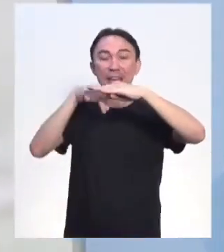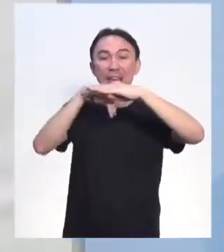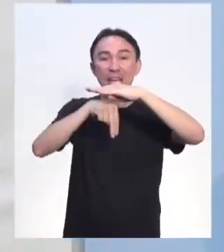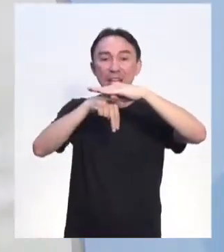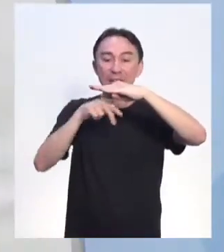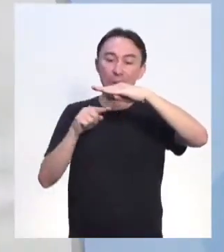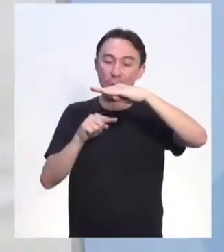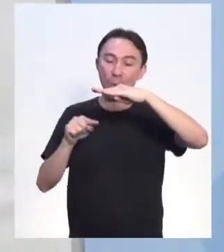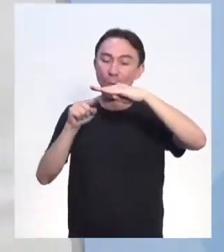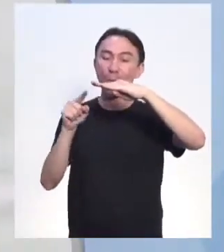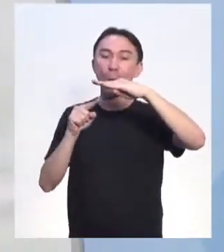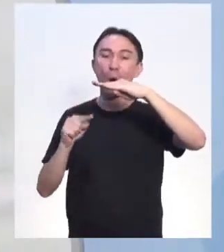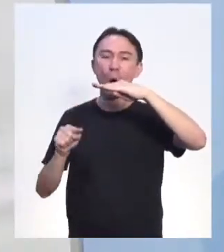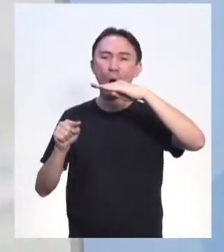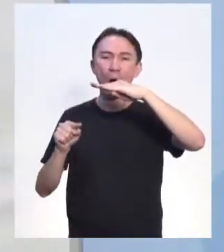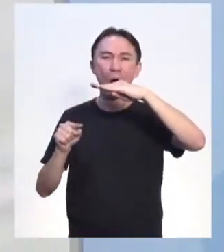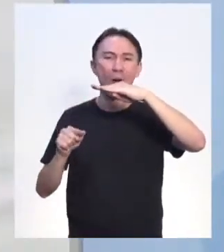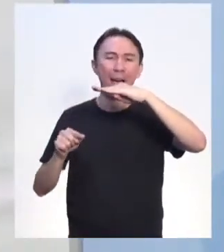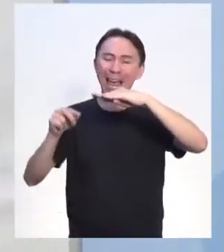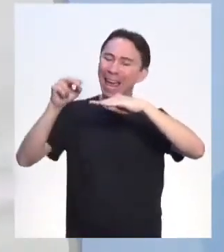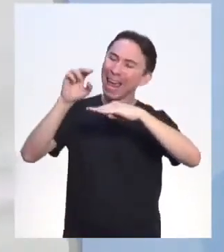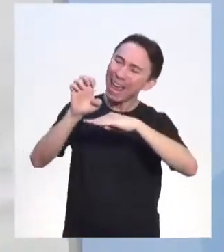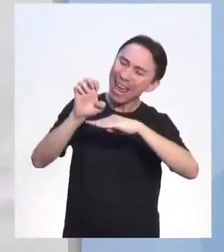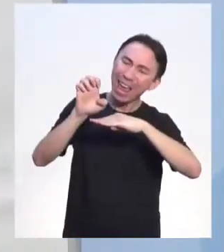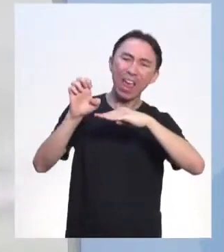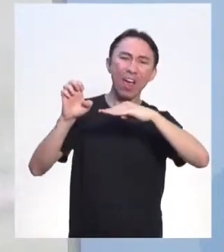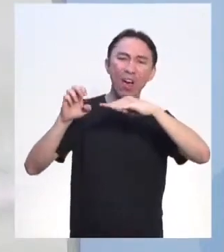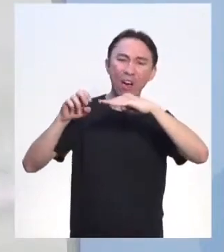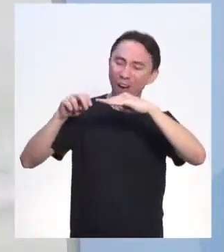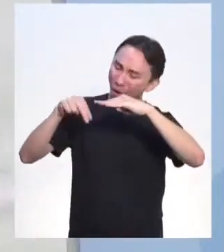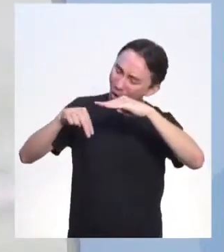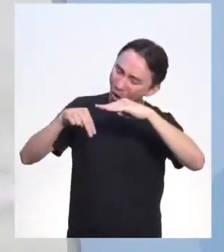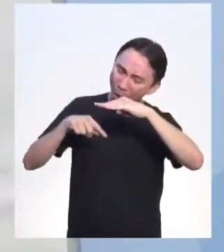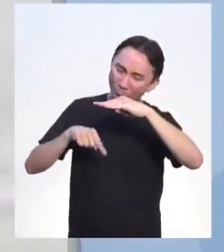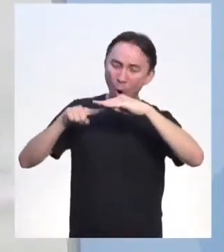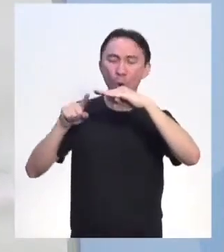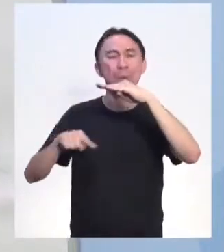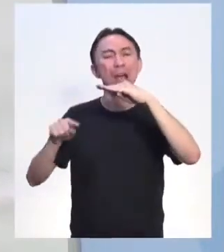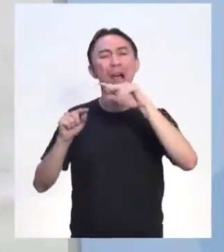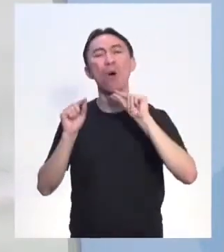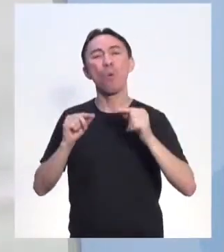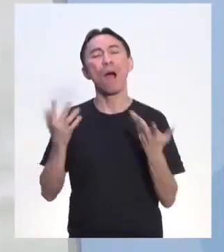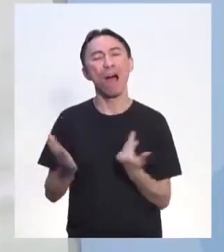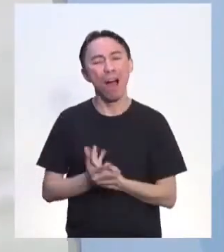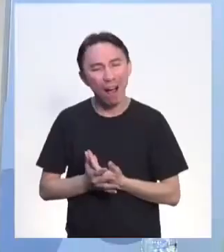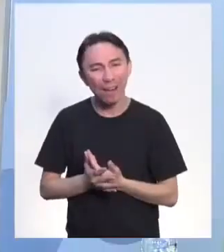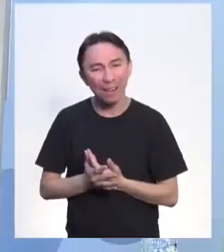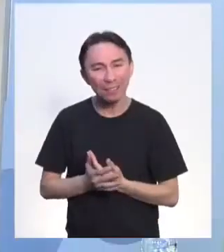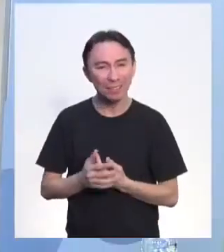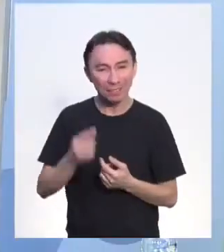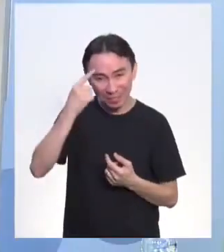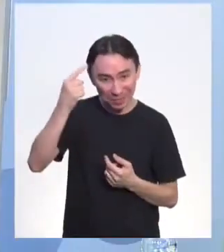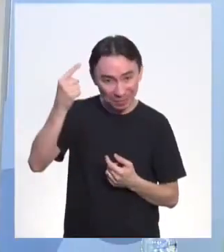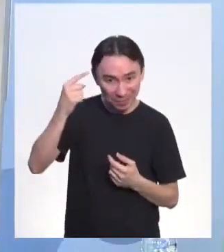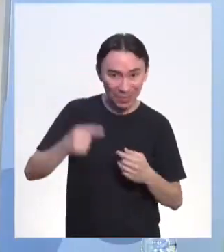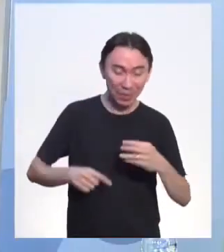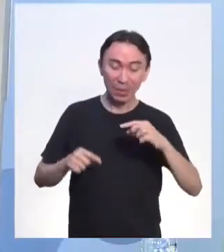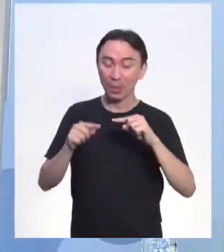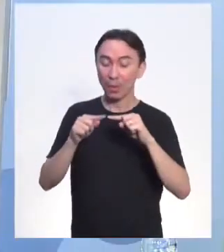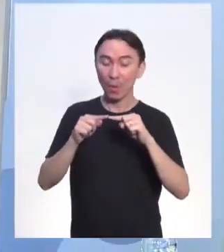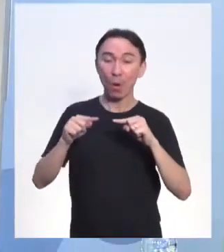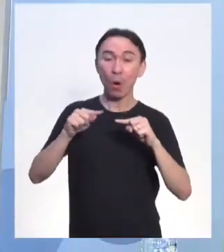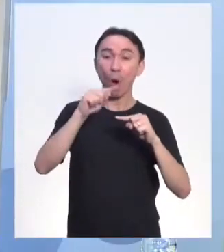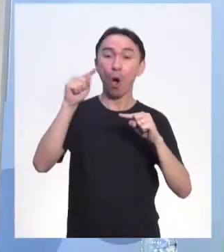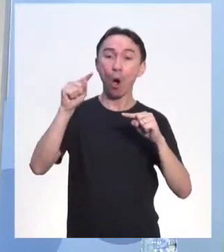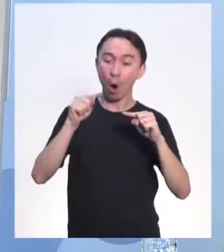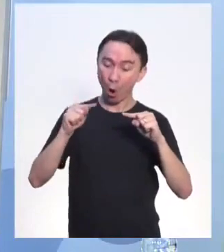Quem que é o N ômega? O que que é ômega? O que que é E, professora do céu? Calma. Ômega, como a gente já trabalhou na outra aula, é o espaço